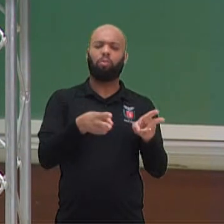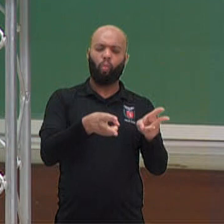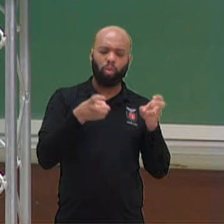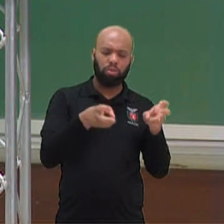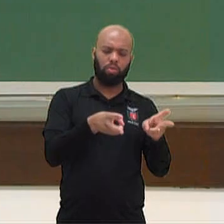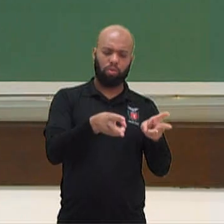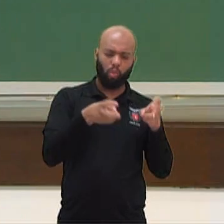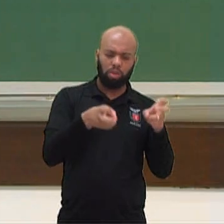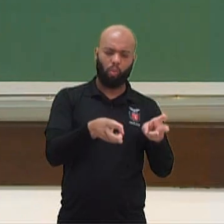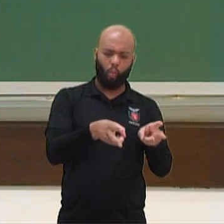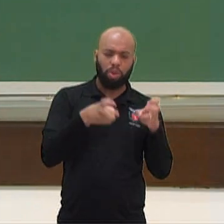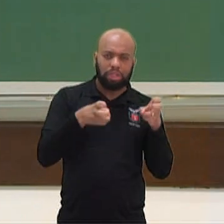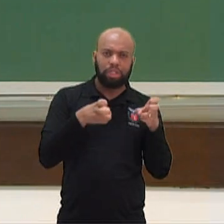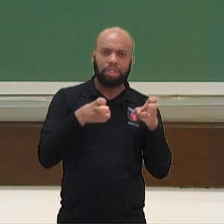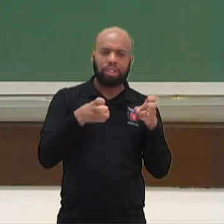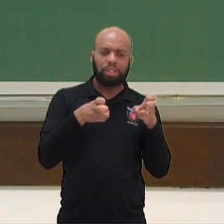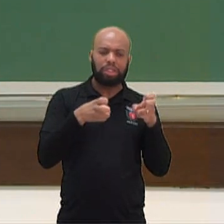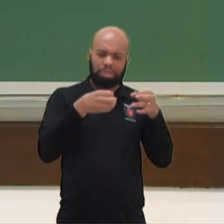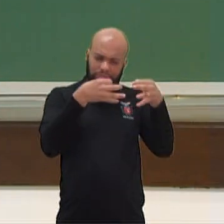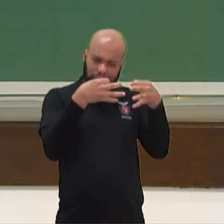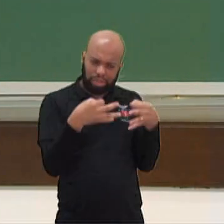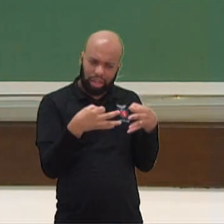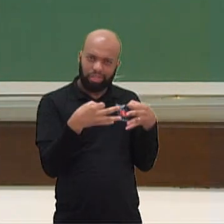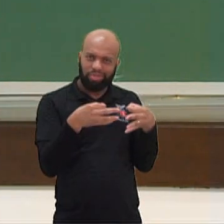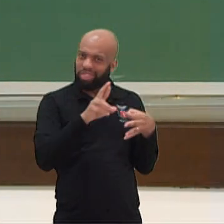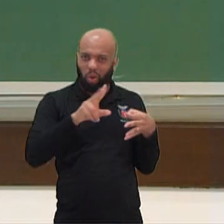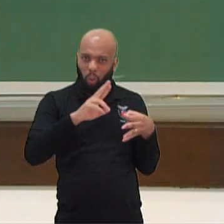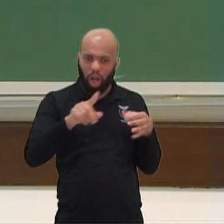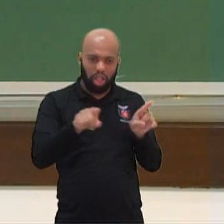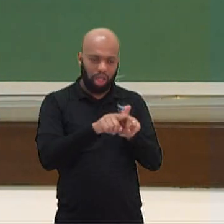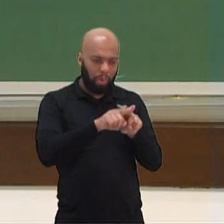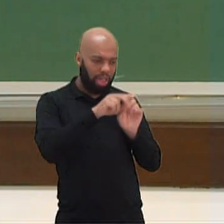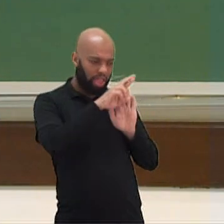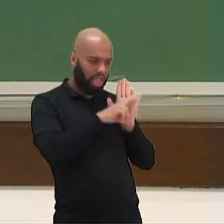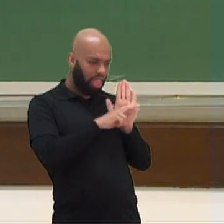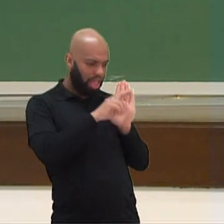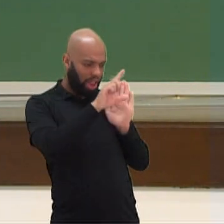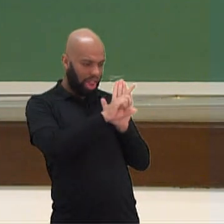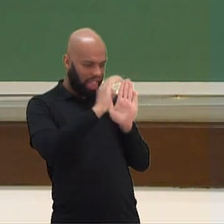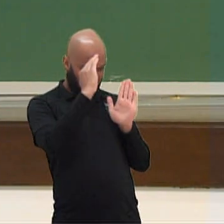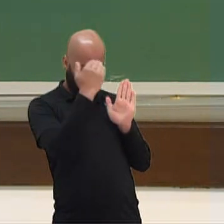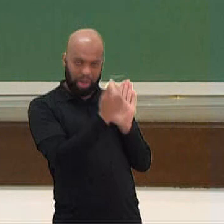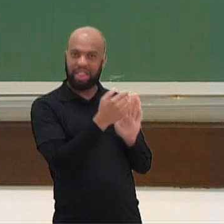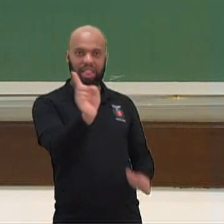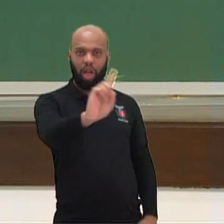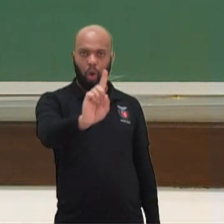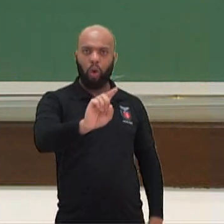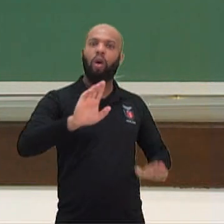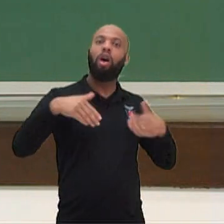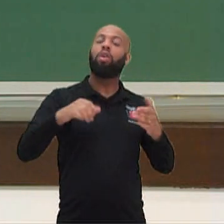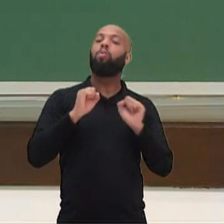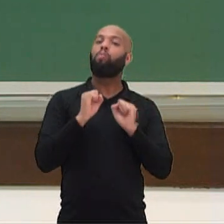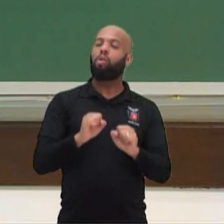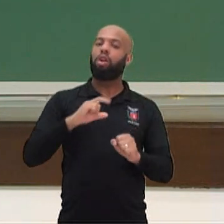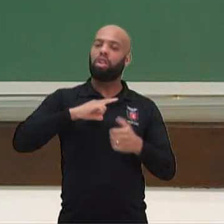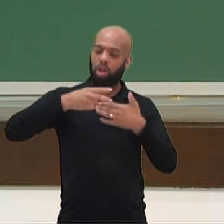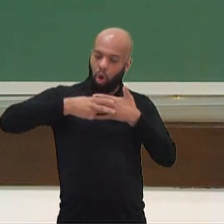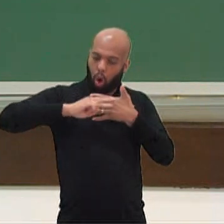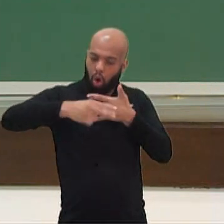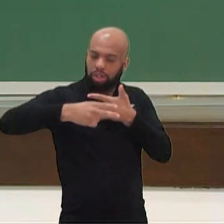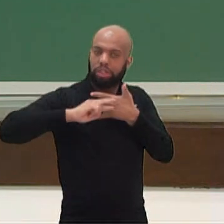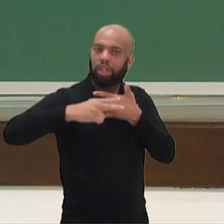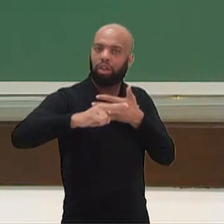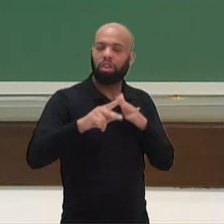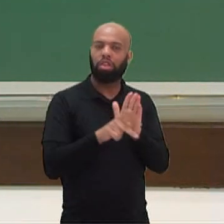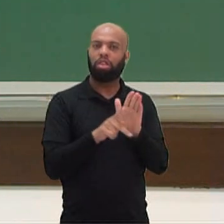extração que não é regulada, não é regulamentada, não é controlada, ela acaba impactando ali